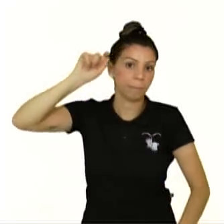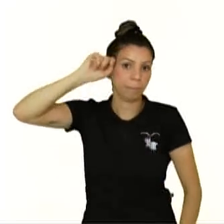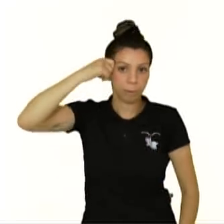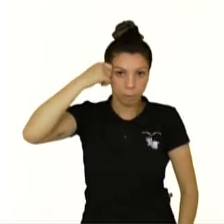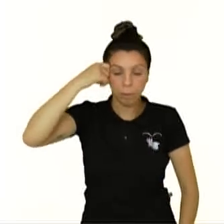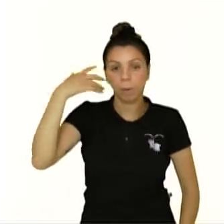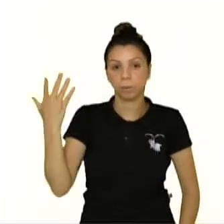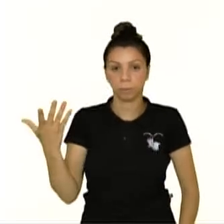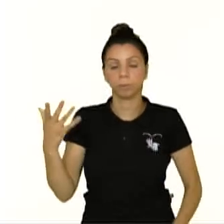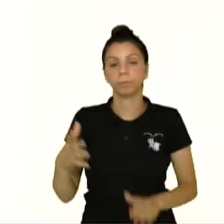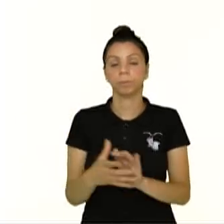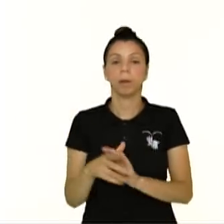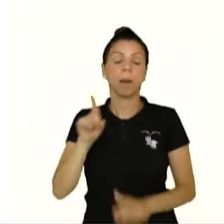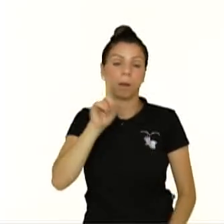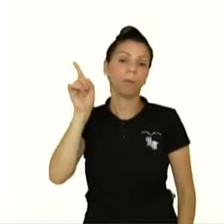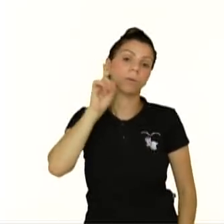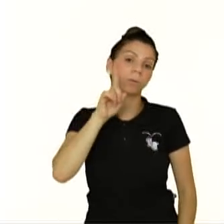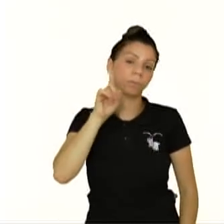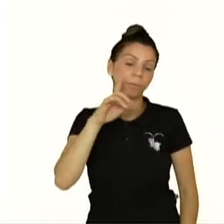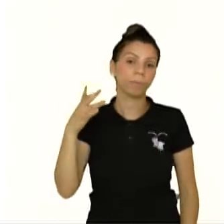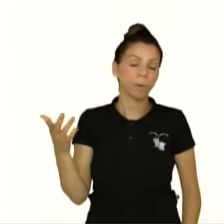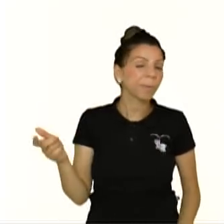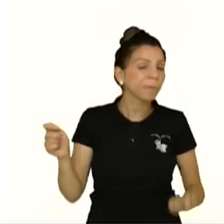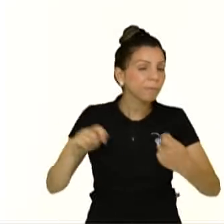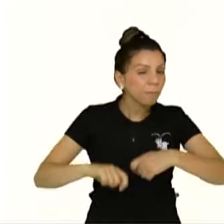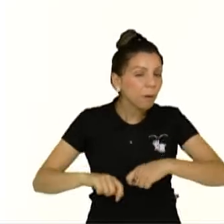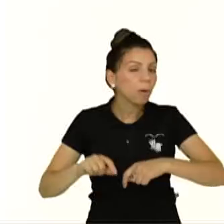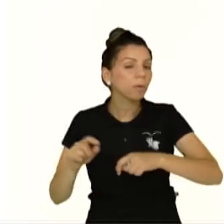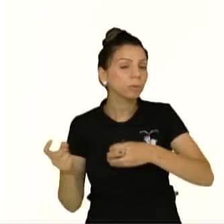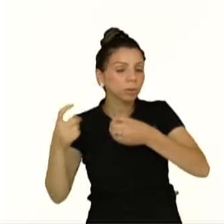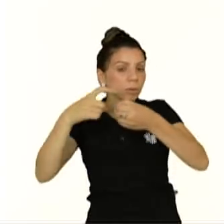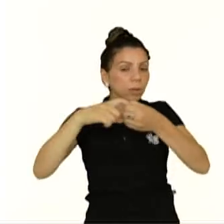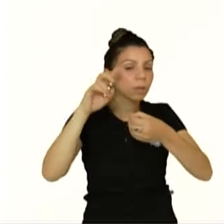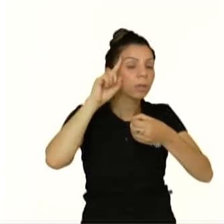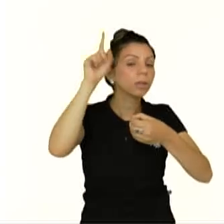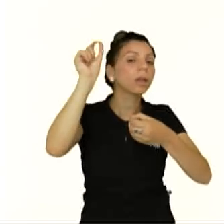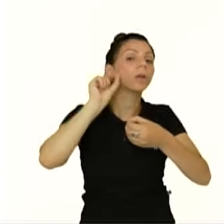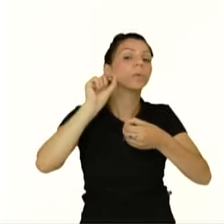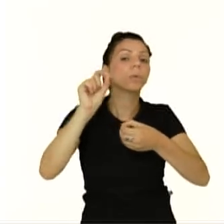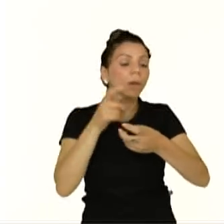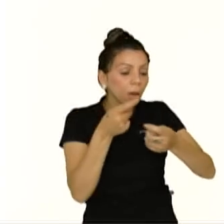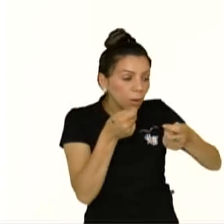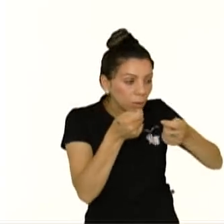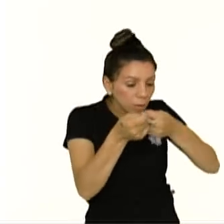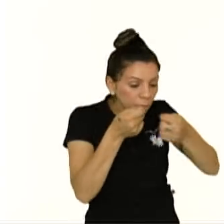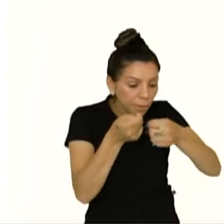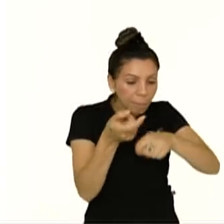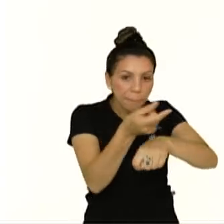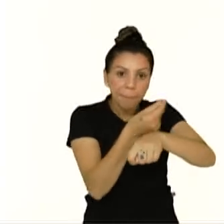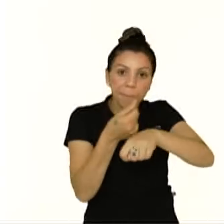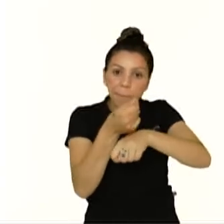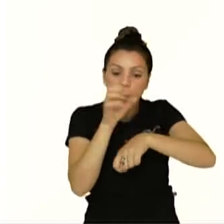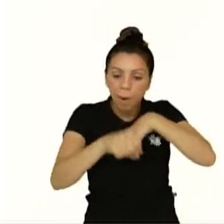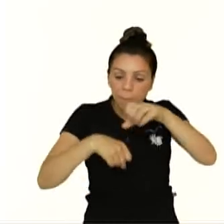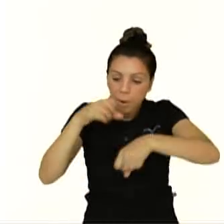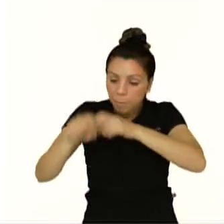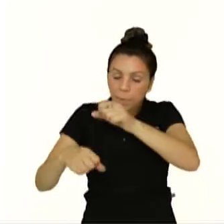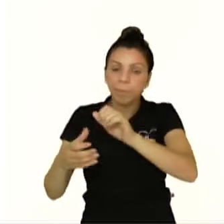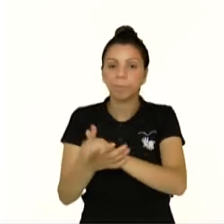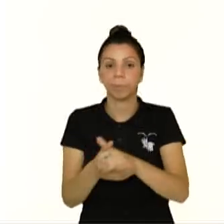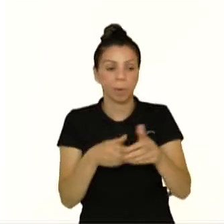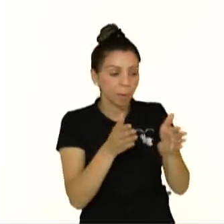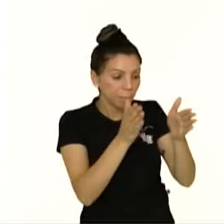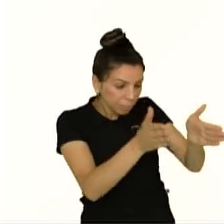fases. E aí a gente volta para essa ideia de capitalismo monopolista, ou seja, controlando todas as fases e vendendo para